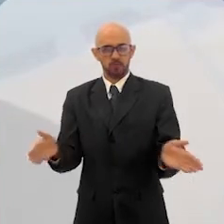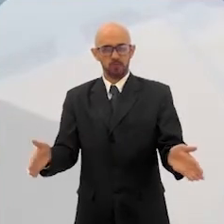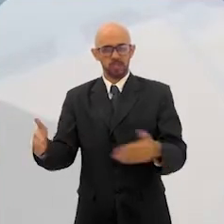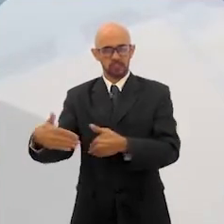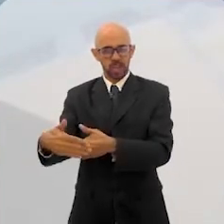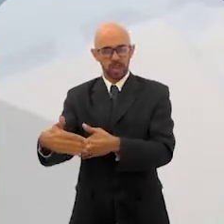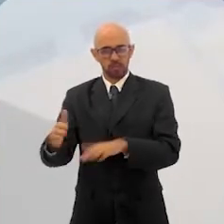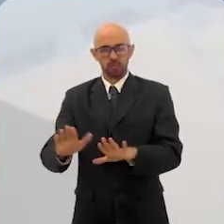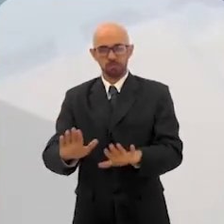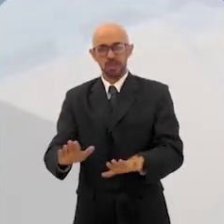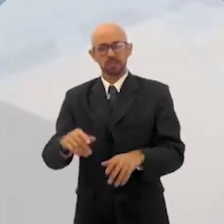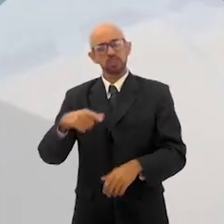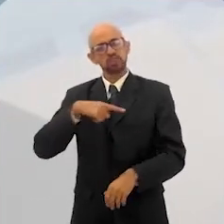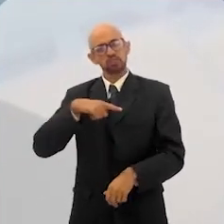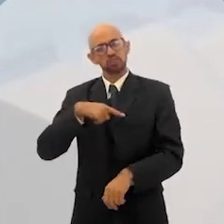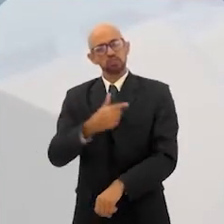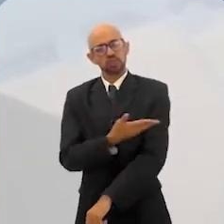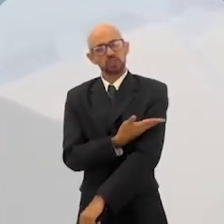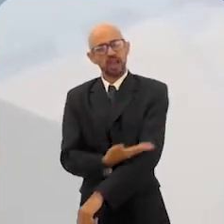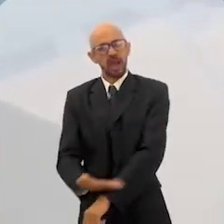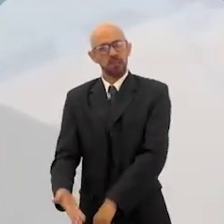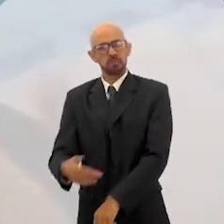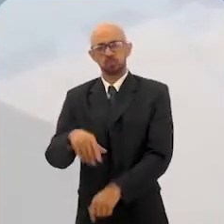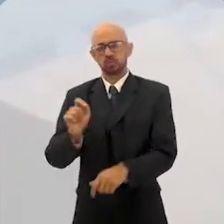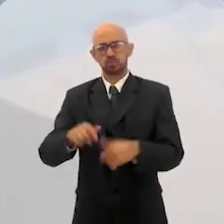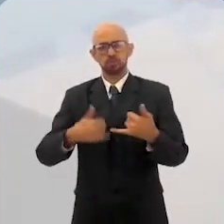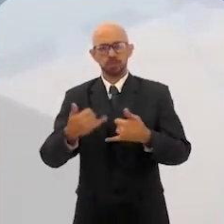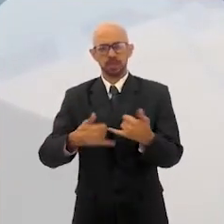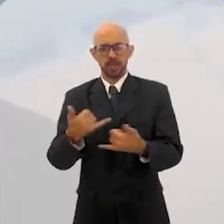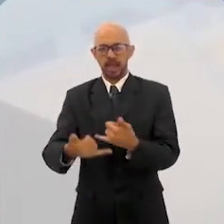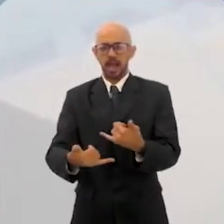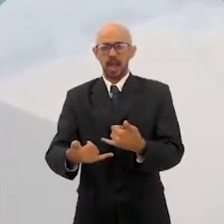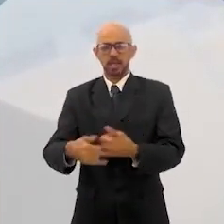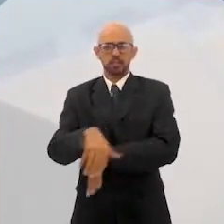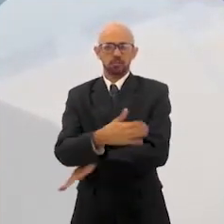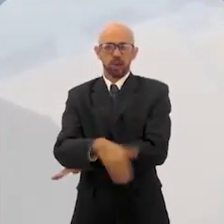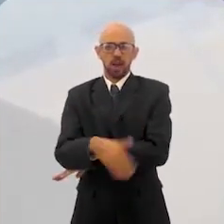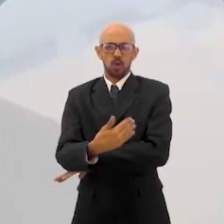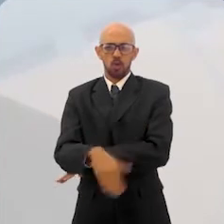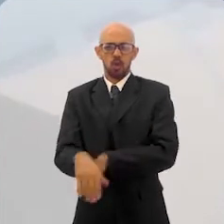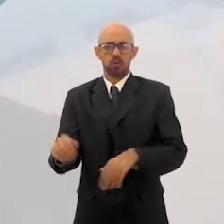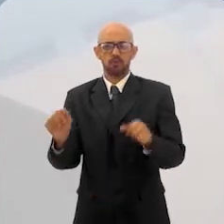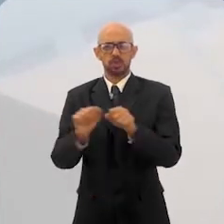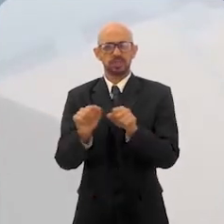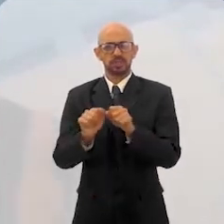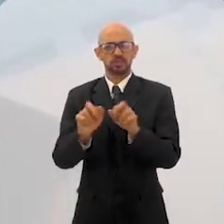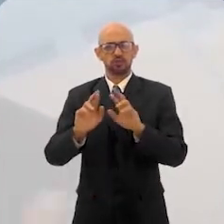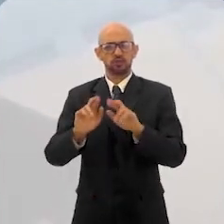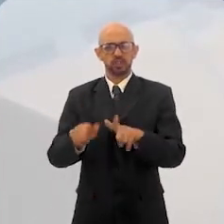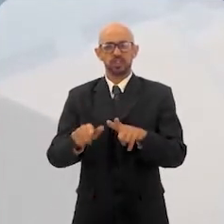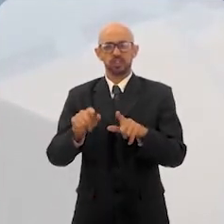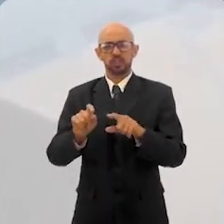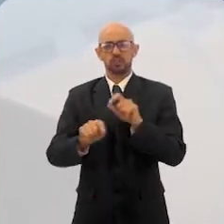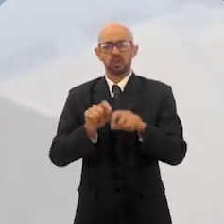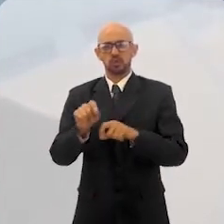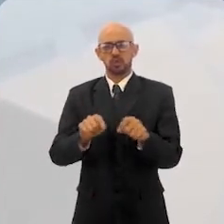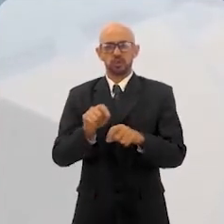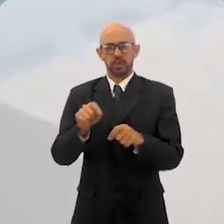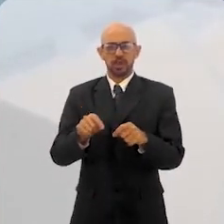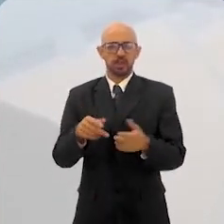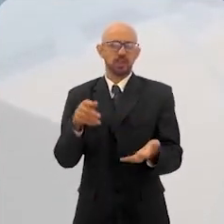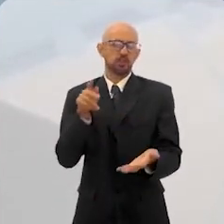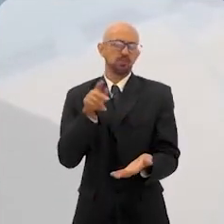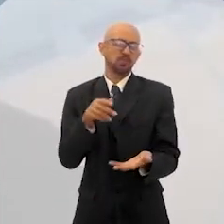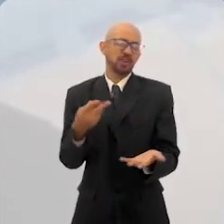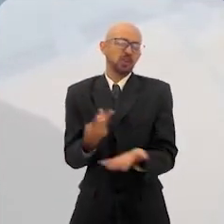gente tinha muito esse hábito de poder estar na rua, estar brincando, estar fazendo o que é um pouco diferente da realidade